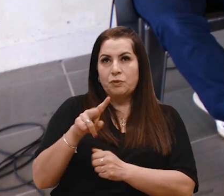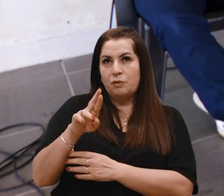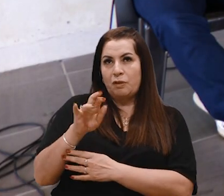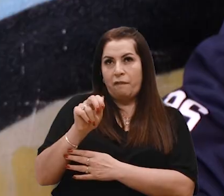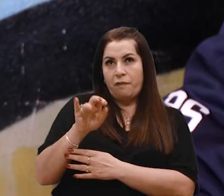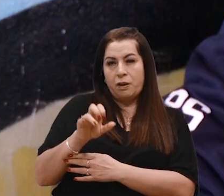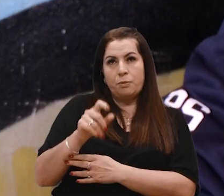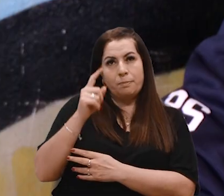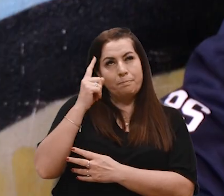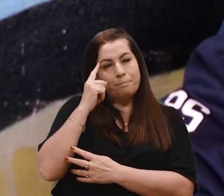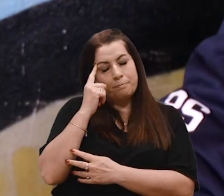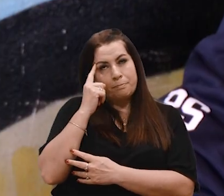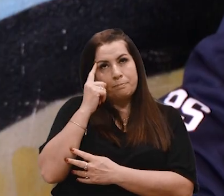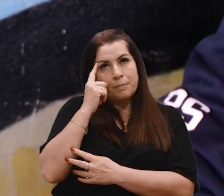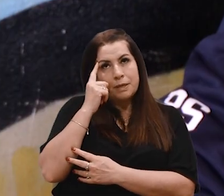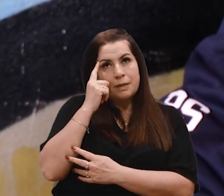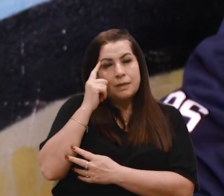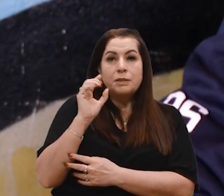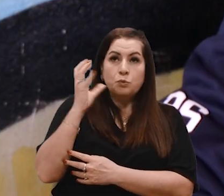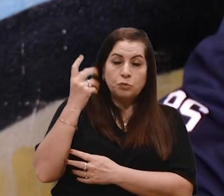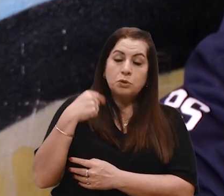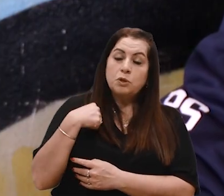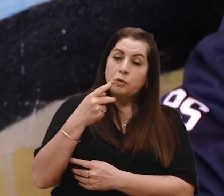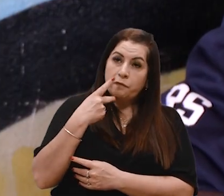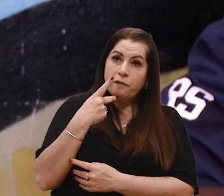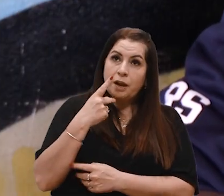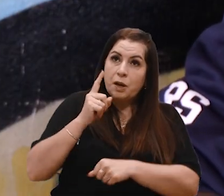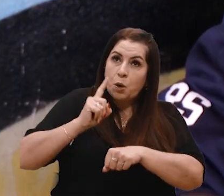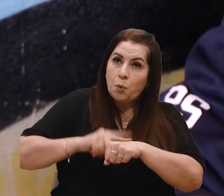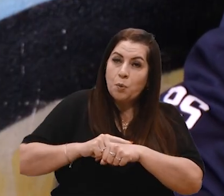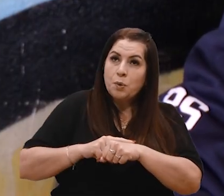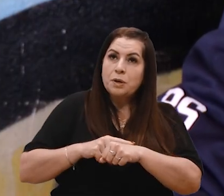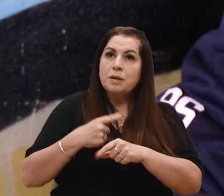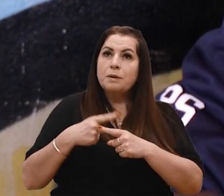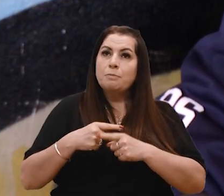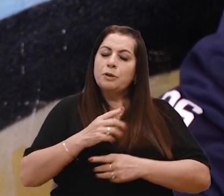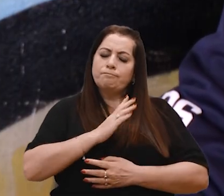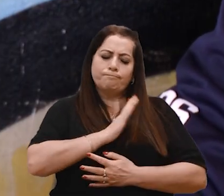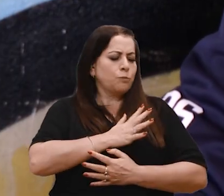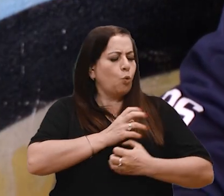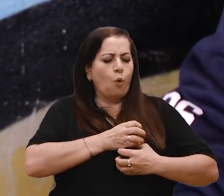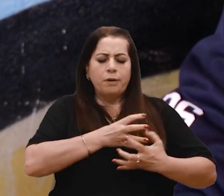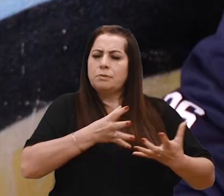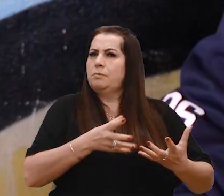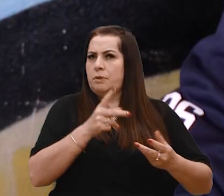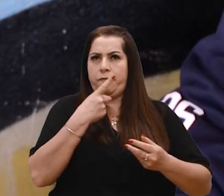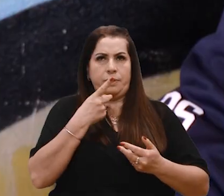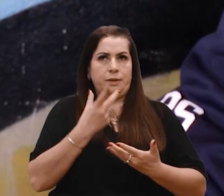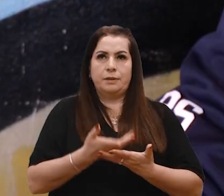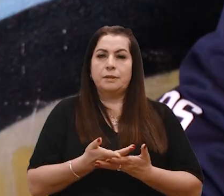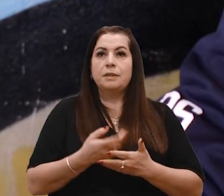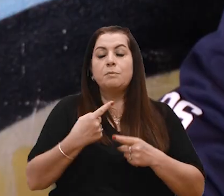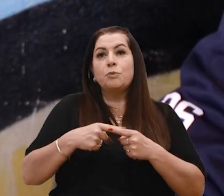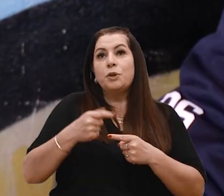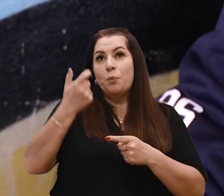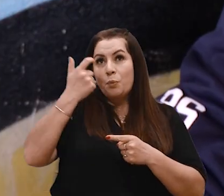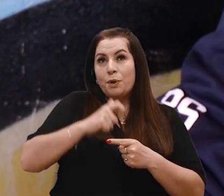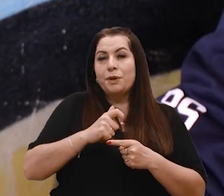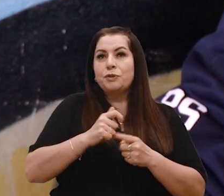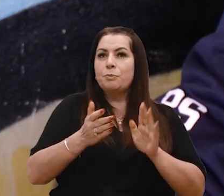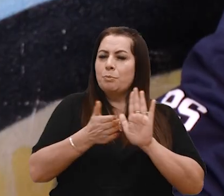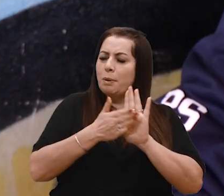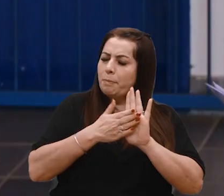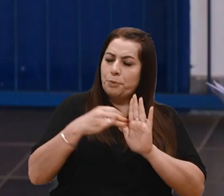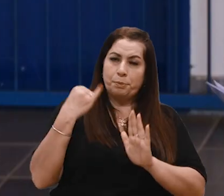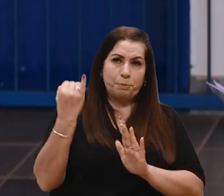eu, juntamente com o professor Rafael, a gente pensou, eu decidi que eu ia falar ali na hora, porque foi de coração o que eu falei ali, pois